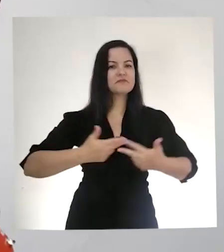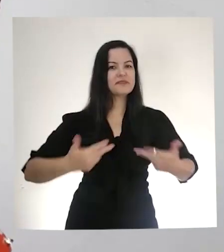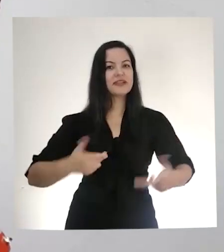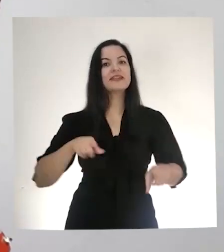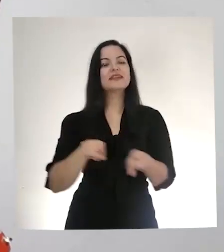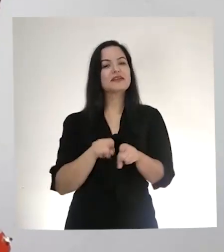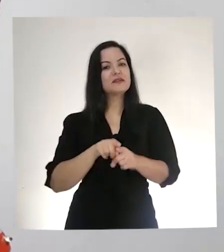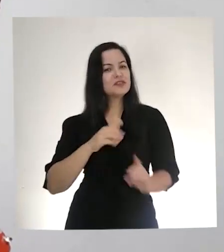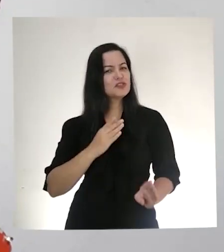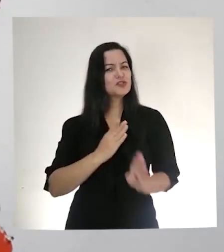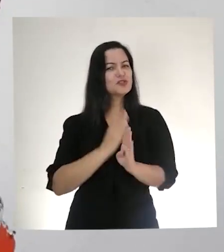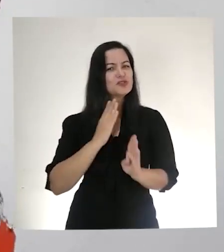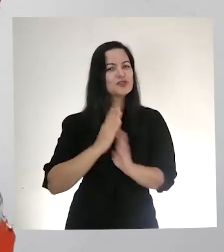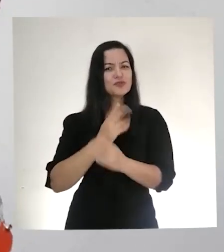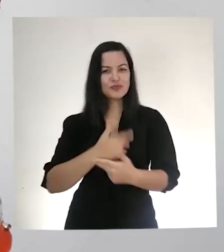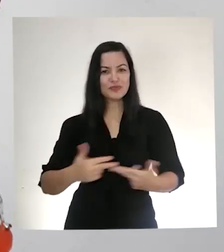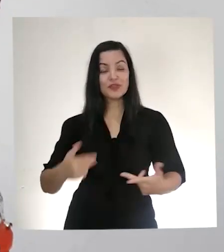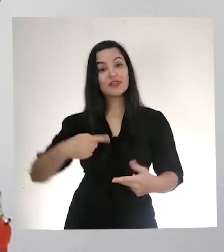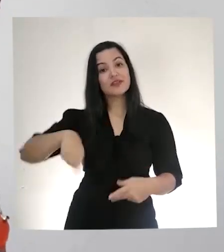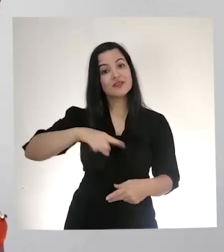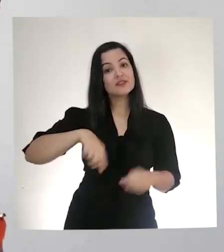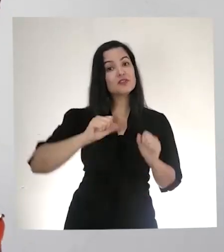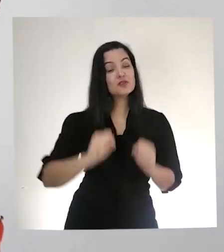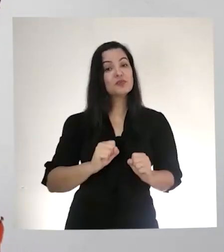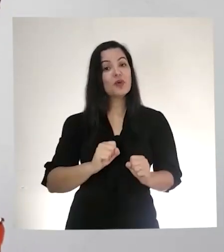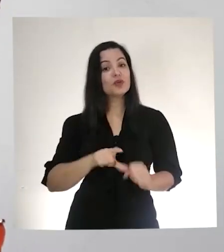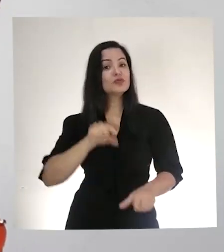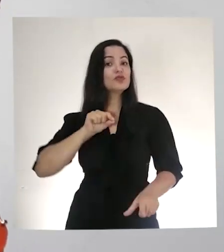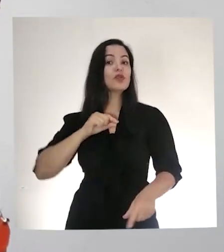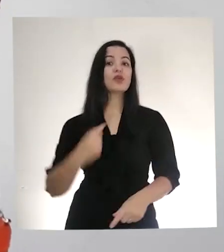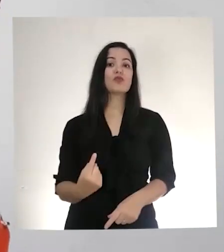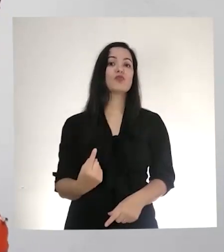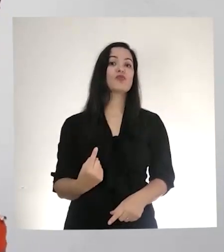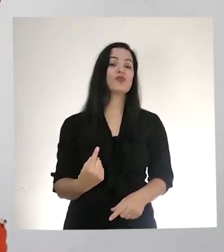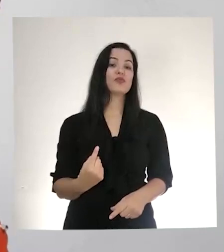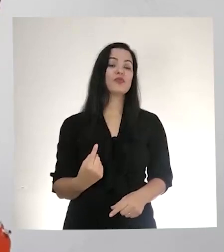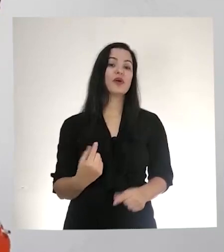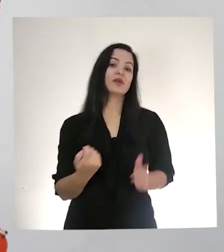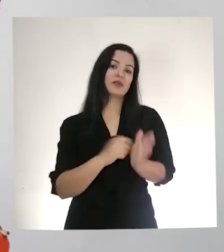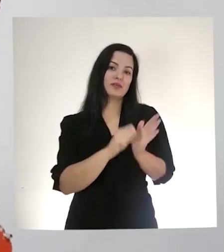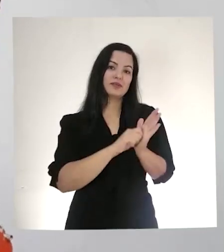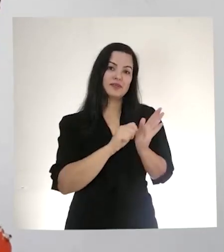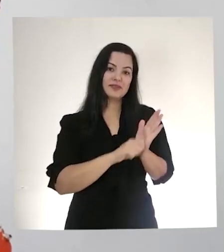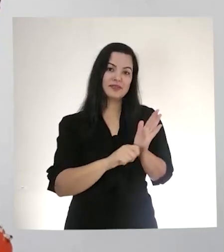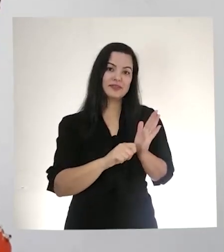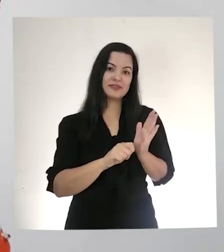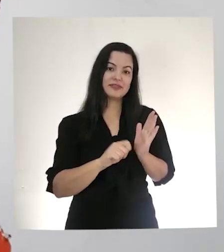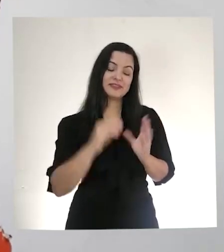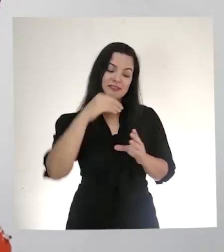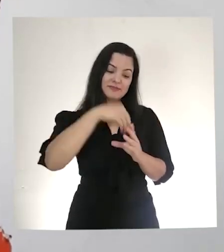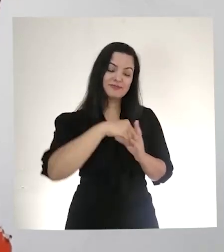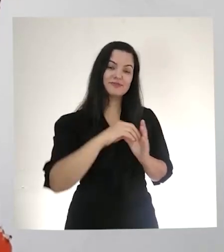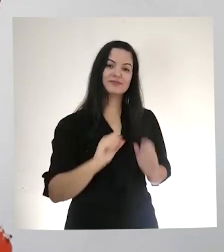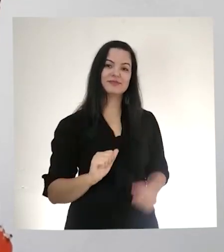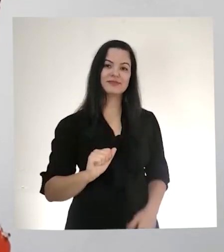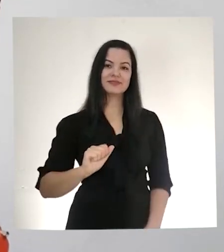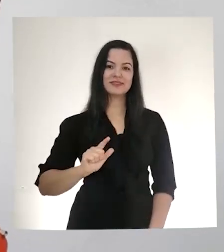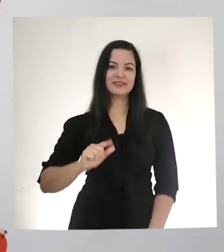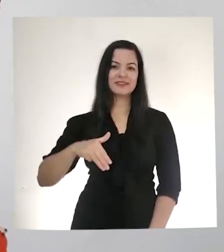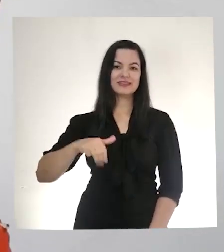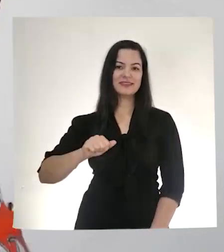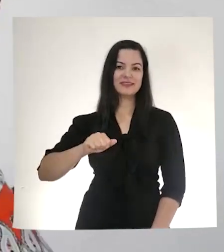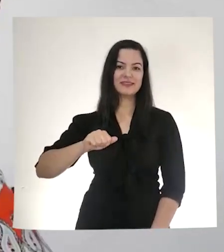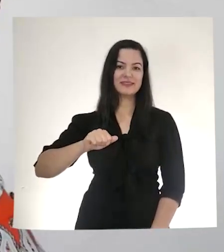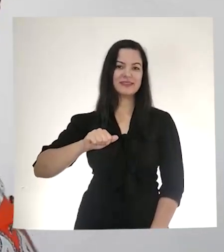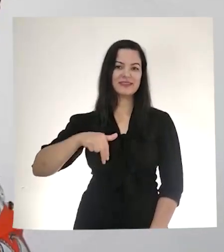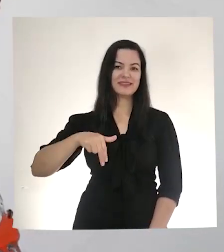de descobertas, que vocês poderão escolher uma para registrar no seu almanaque. Então, vamos